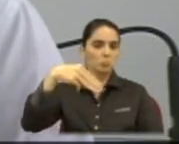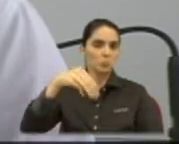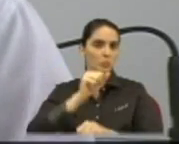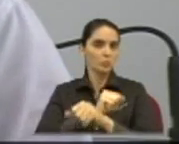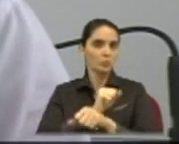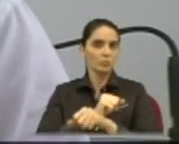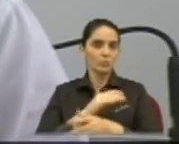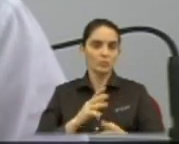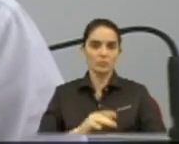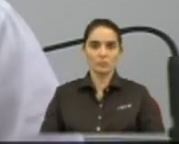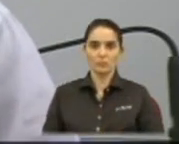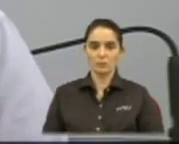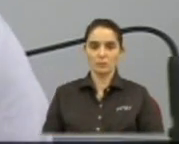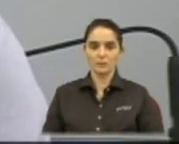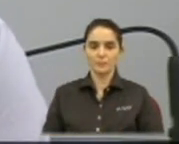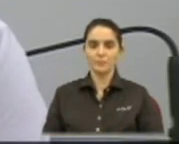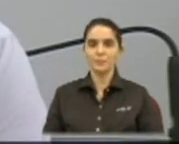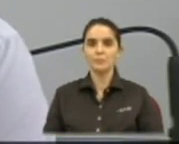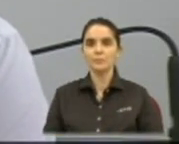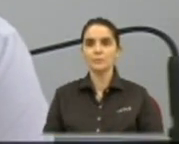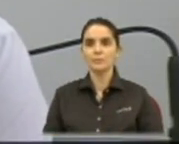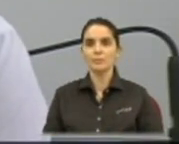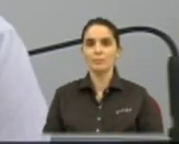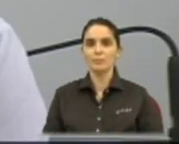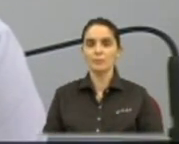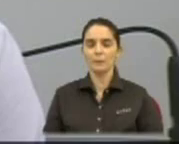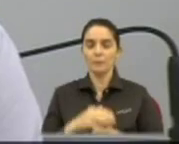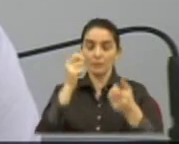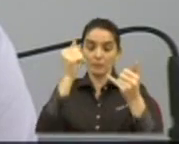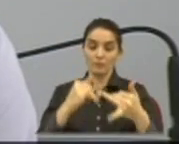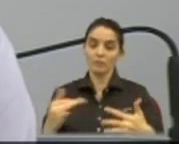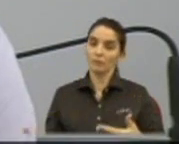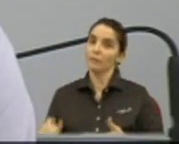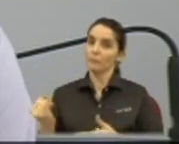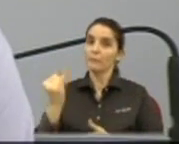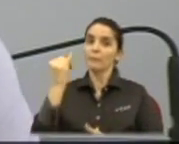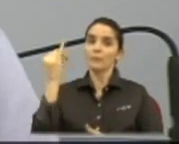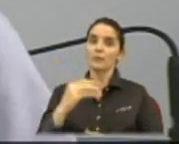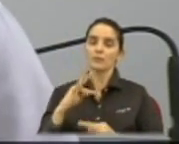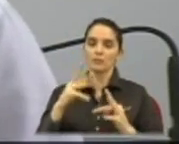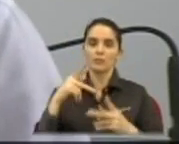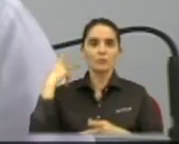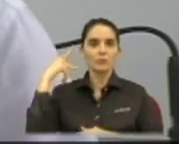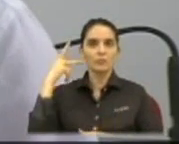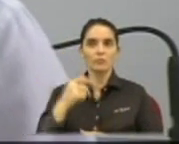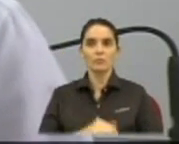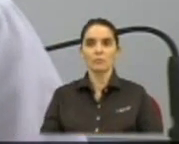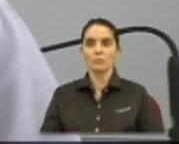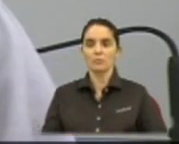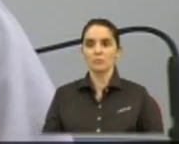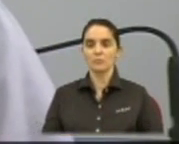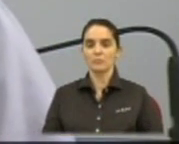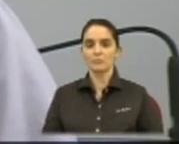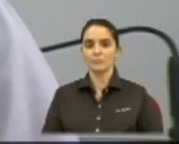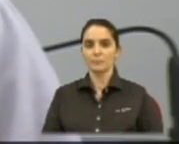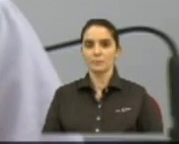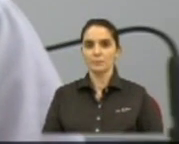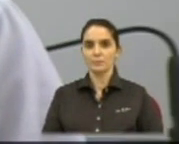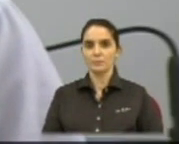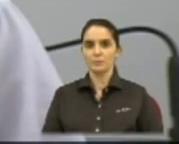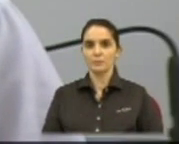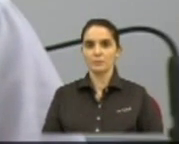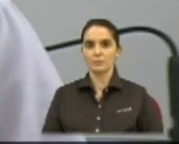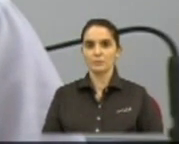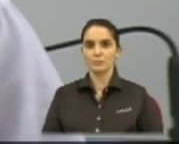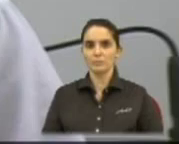do CEPROSOM estar nos informando a respeito disso, que é importante o esclarecimento para todos os vereadores. Eu dou uma parte para Vossa Excelência. Essa